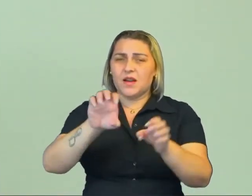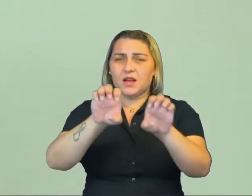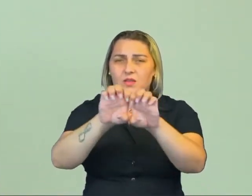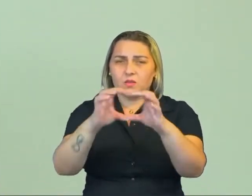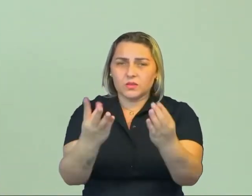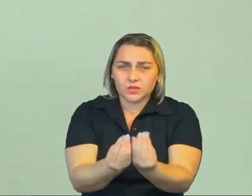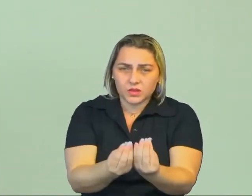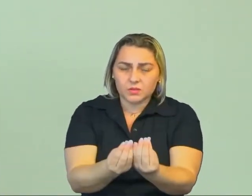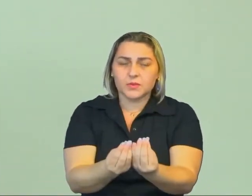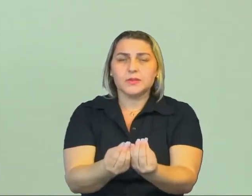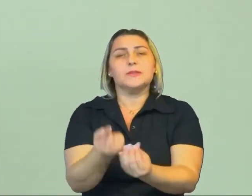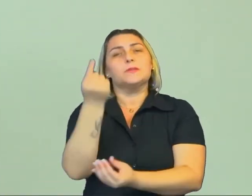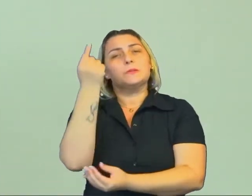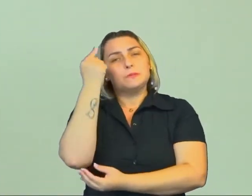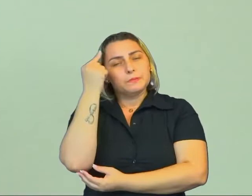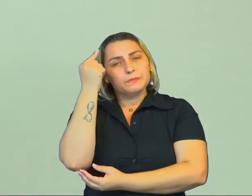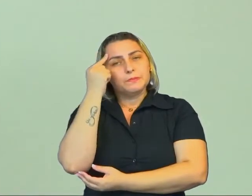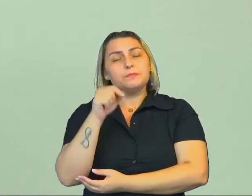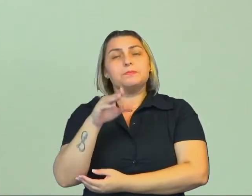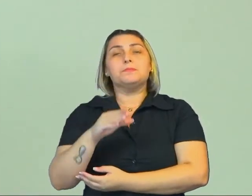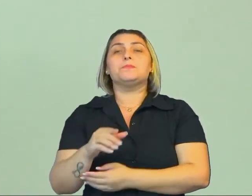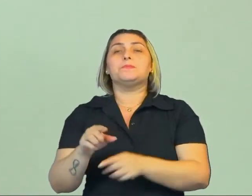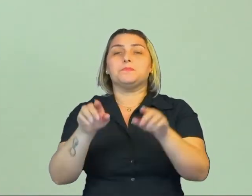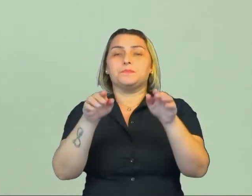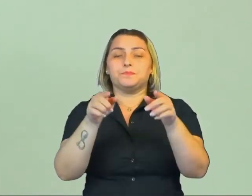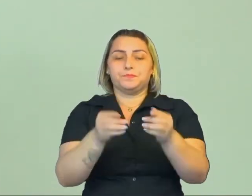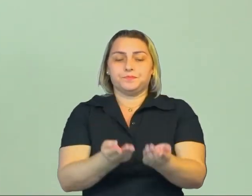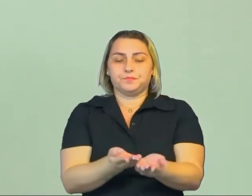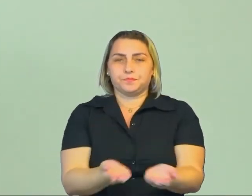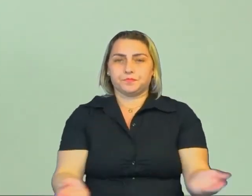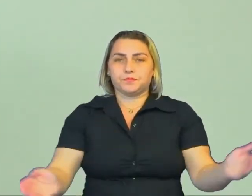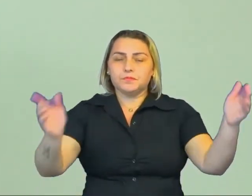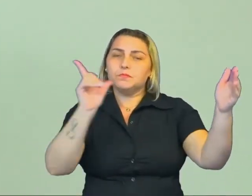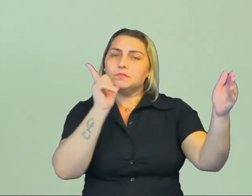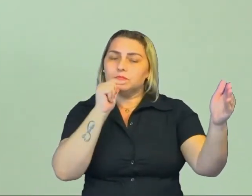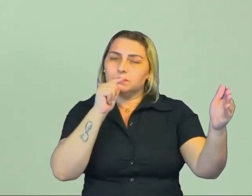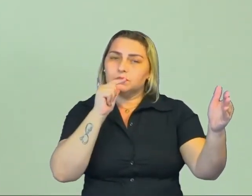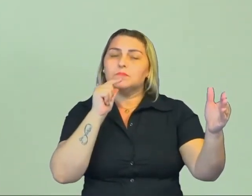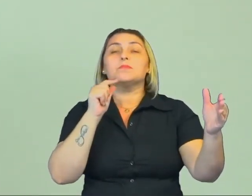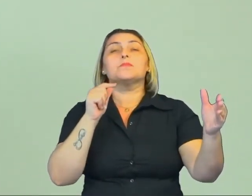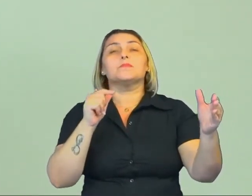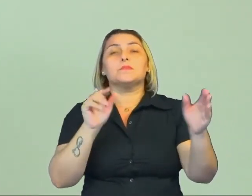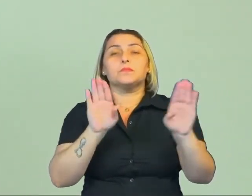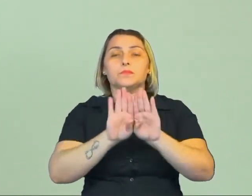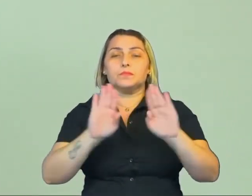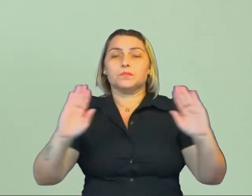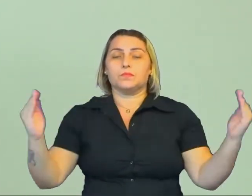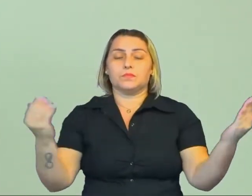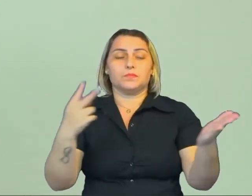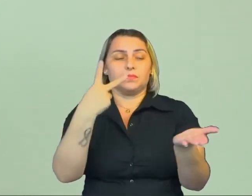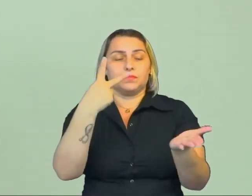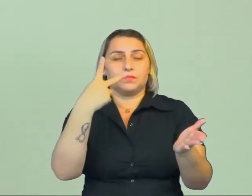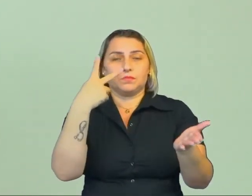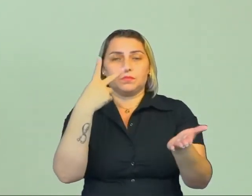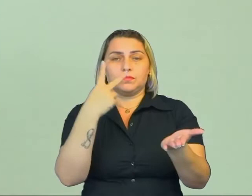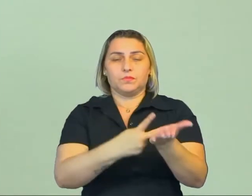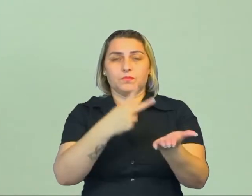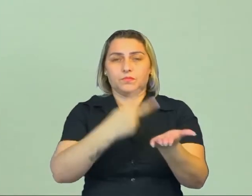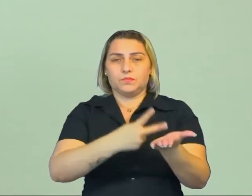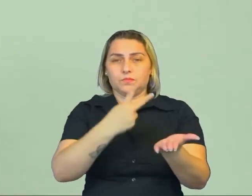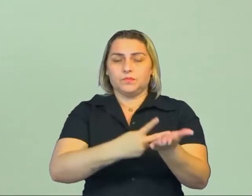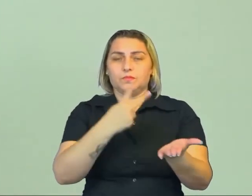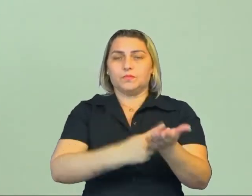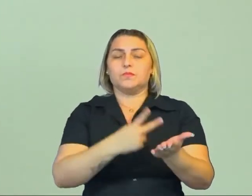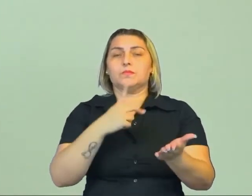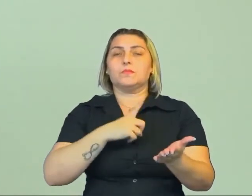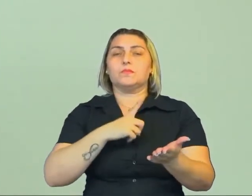ecossistemas? Pense, quem tem aquário em casa, tem um aquário, tem aquela redoma de vidro, dentro vai ter o quê? Um peixe, uma